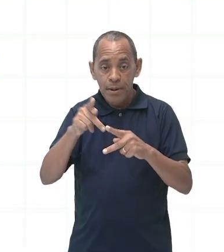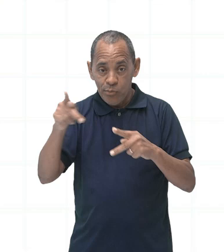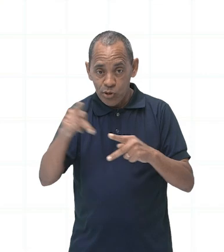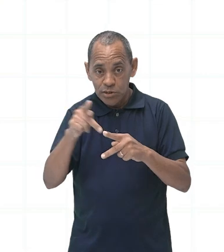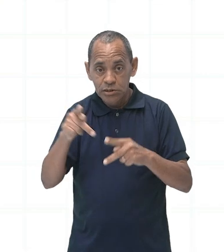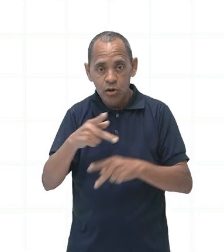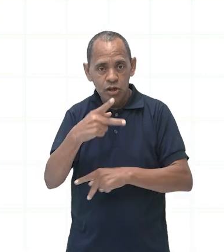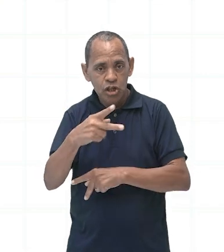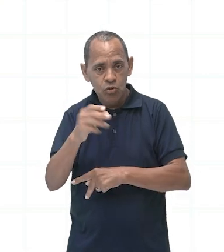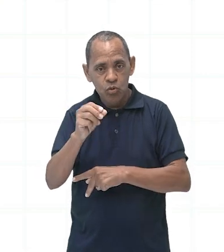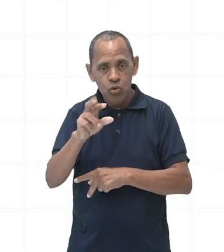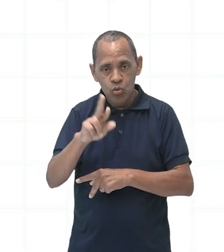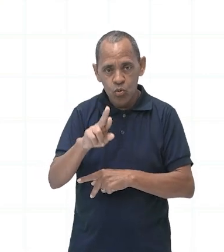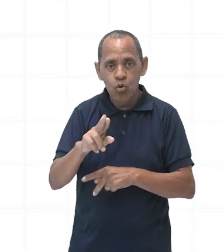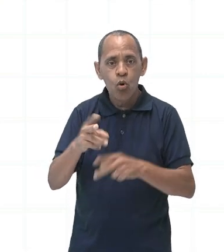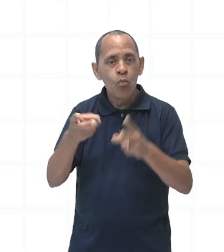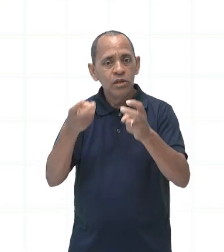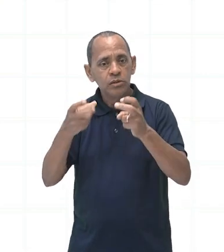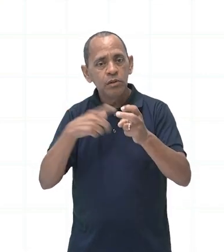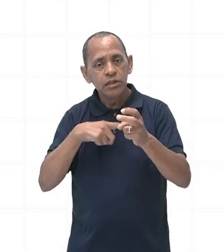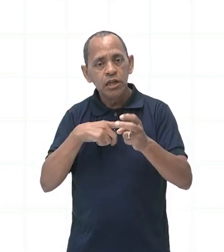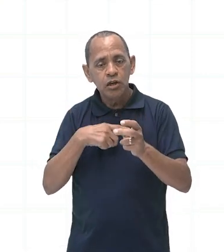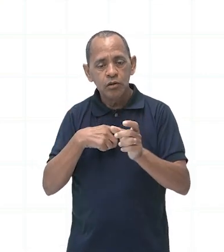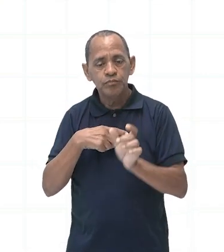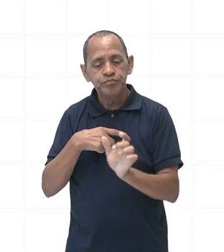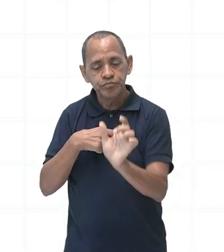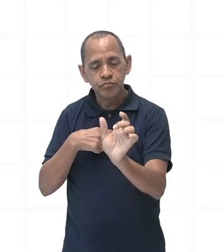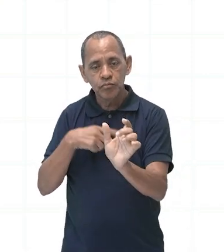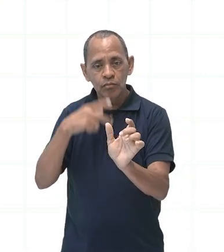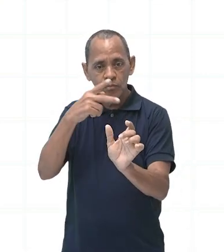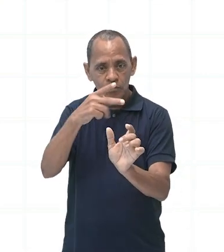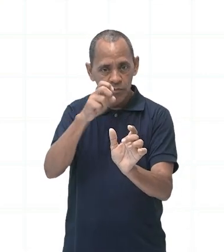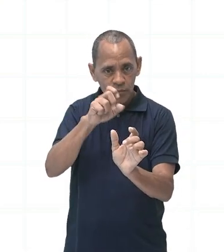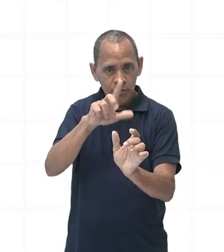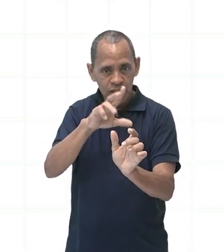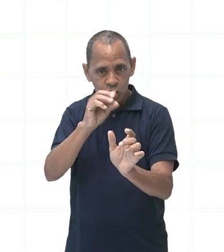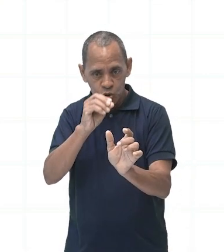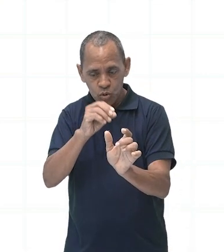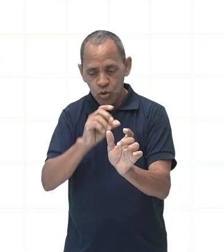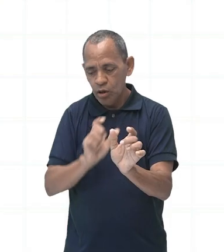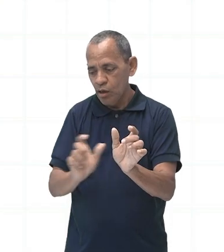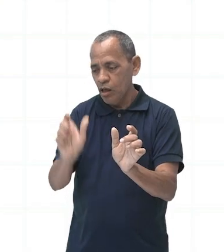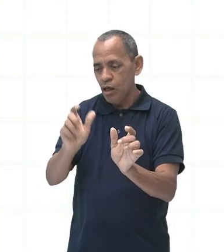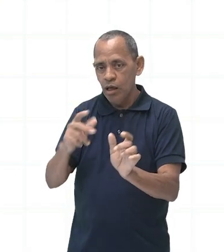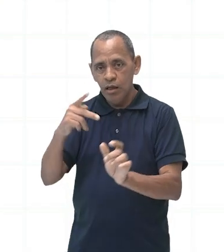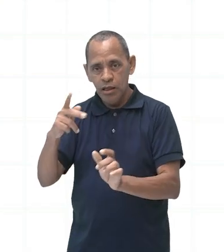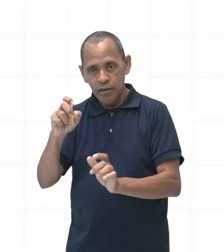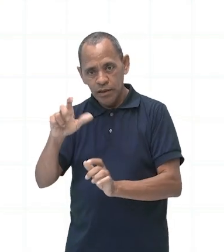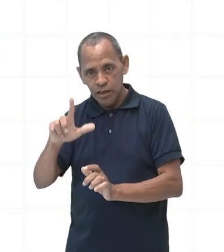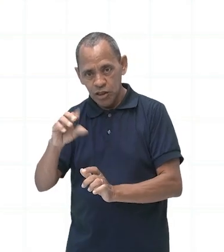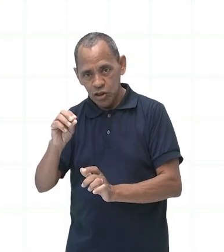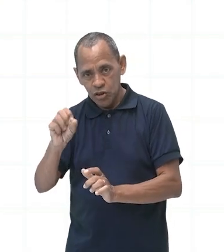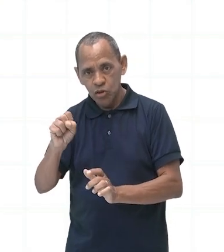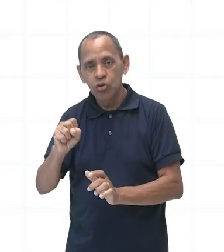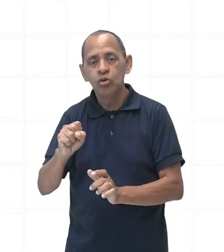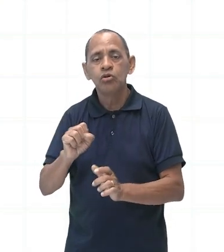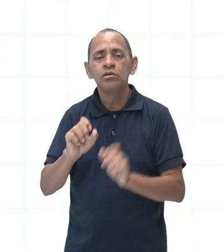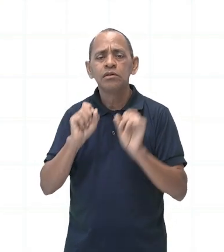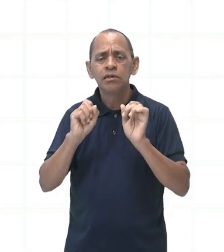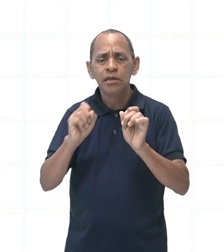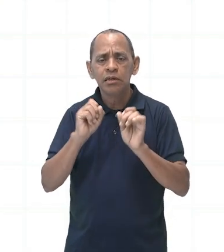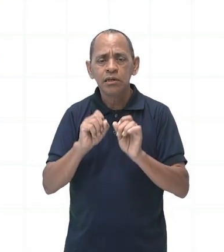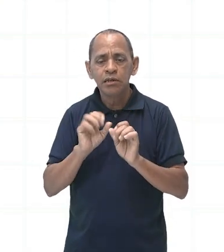situação. Preposição por. Nota que aqui eu tenho pelo, aqui eu tenho pelos, tá?